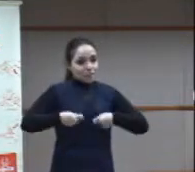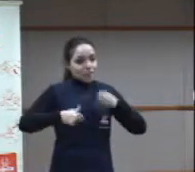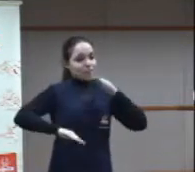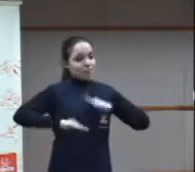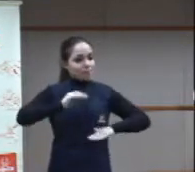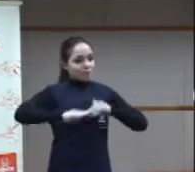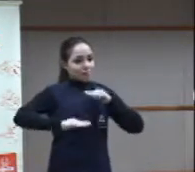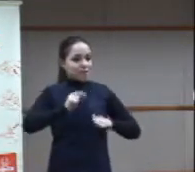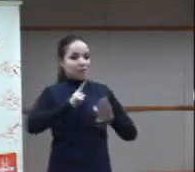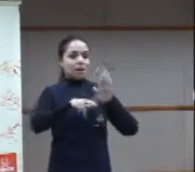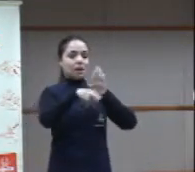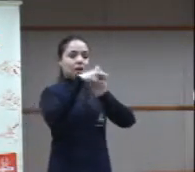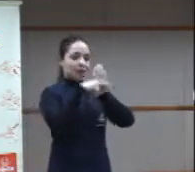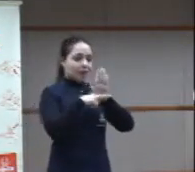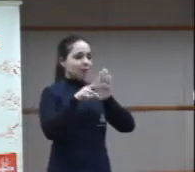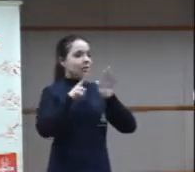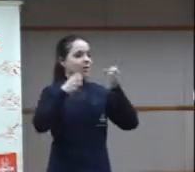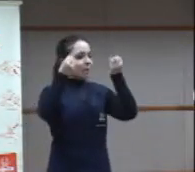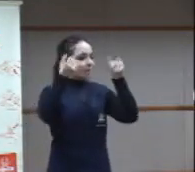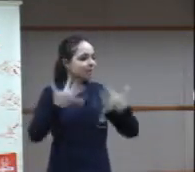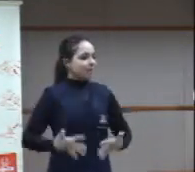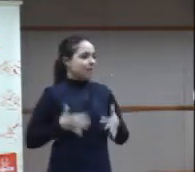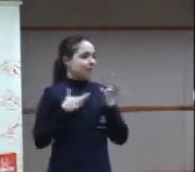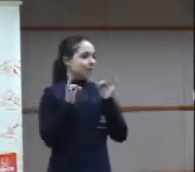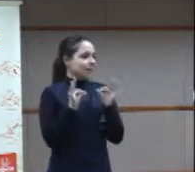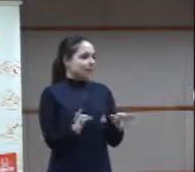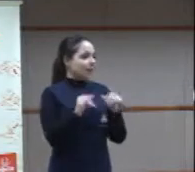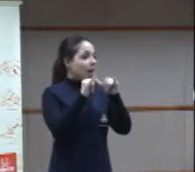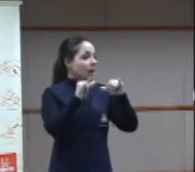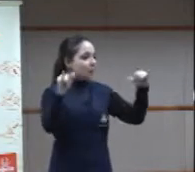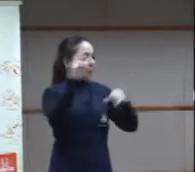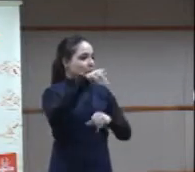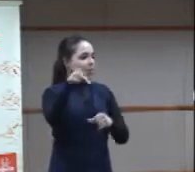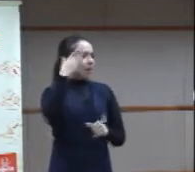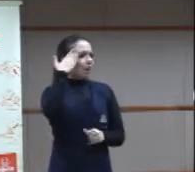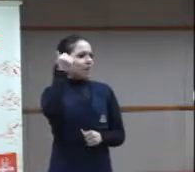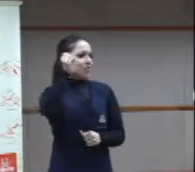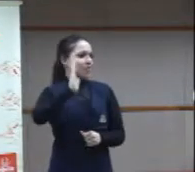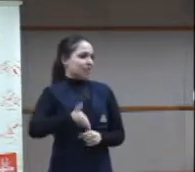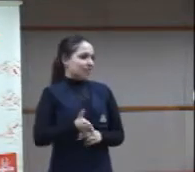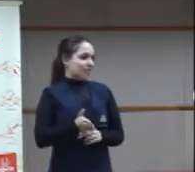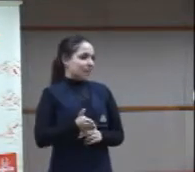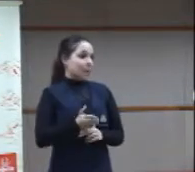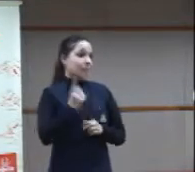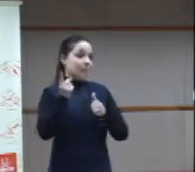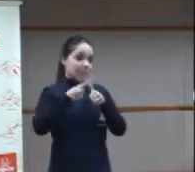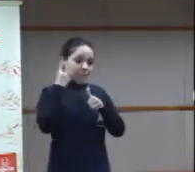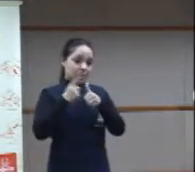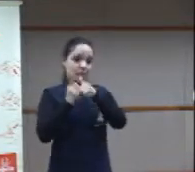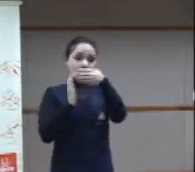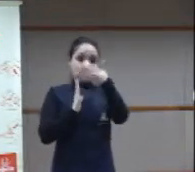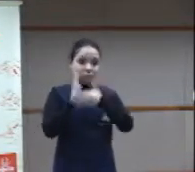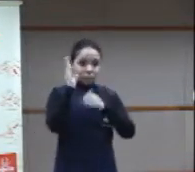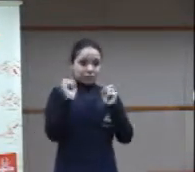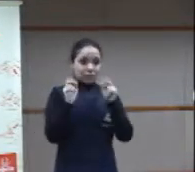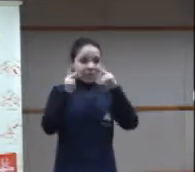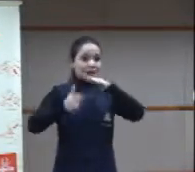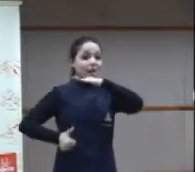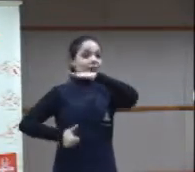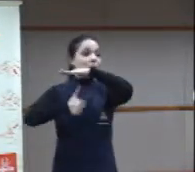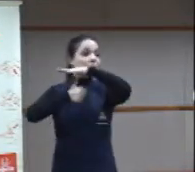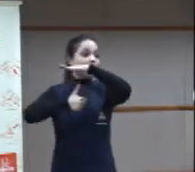definidos, explicados, informados aos professores, devem estar aprovados pela